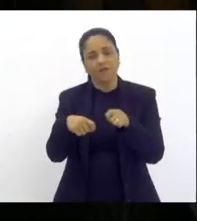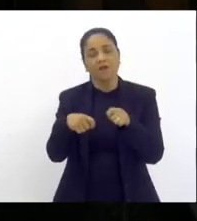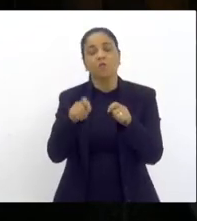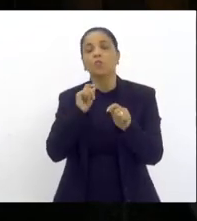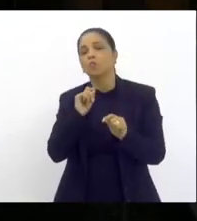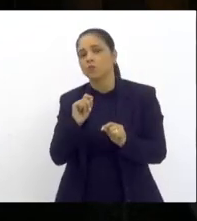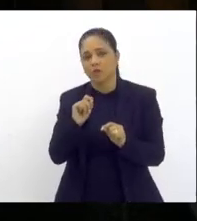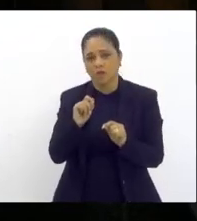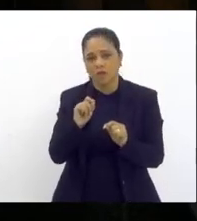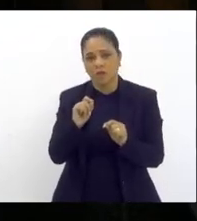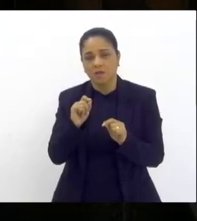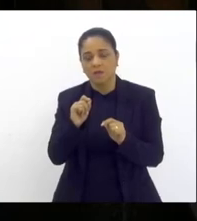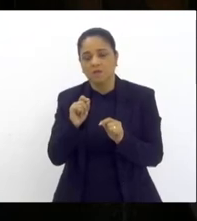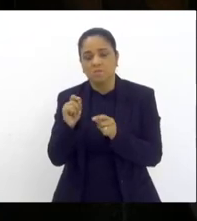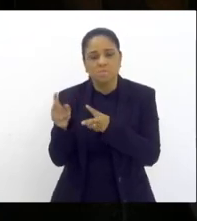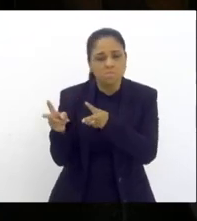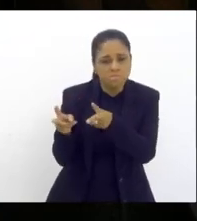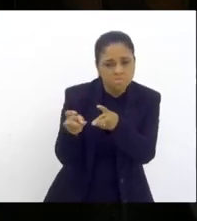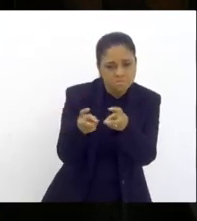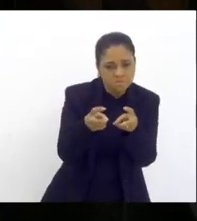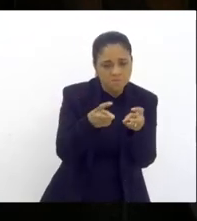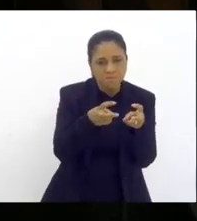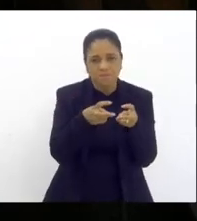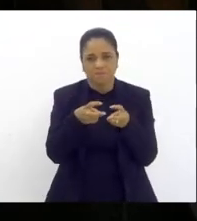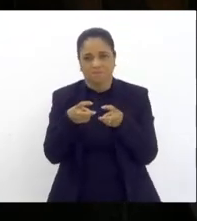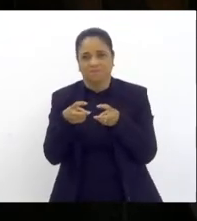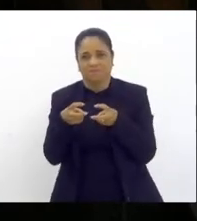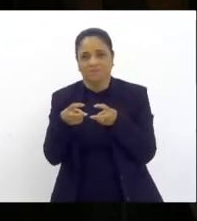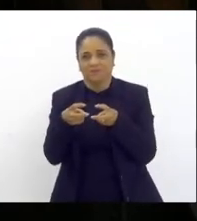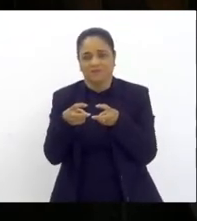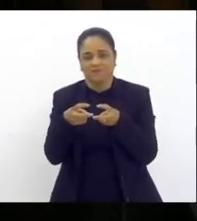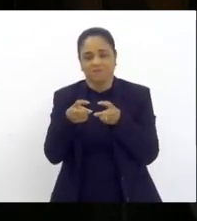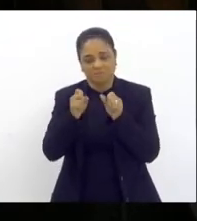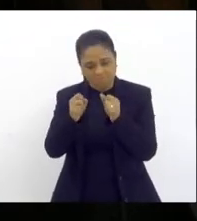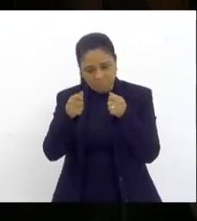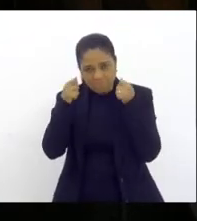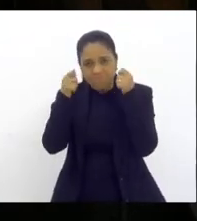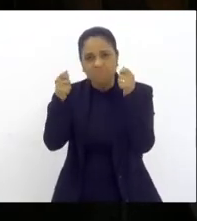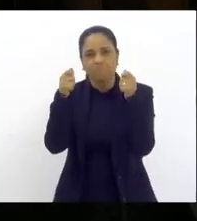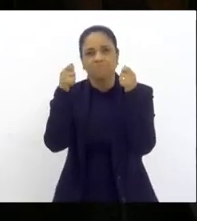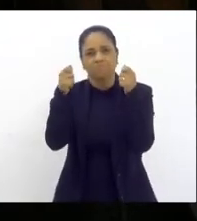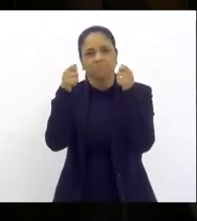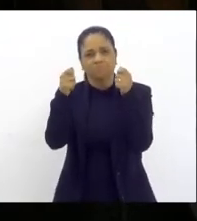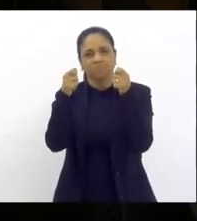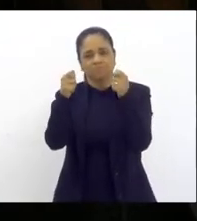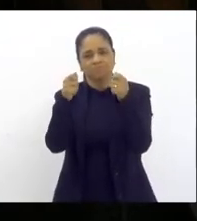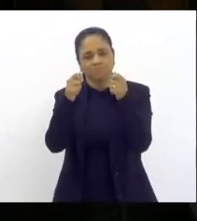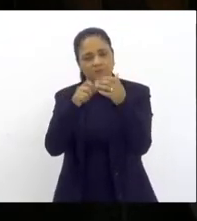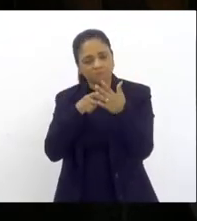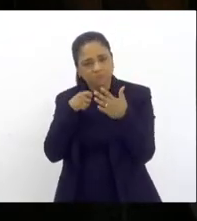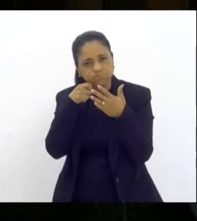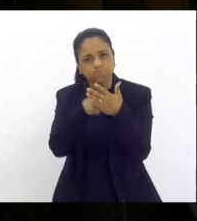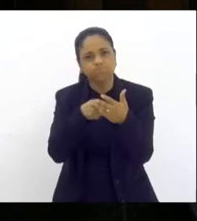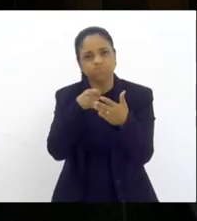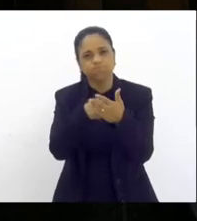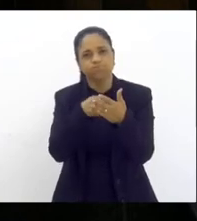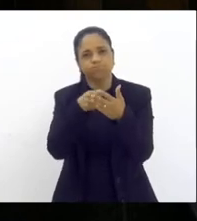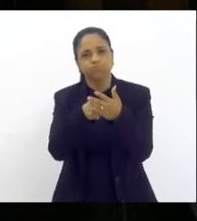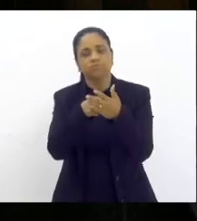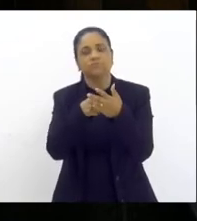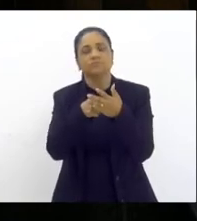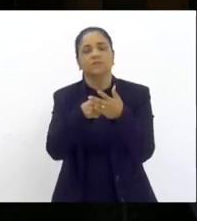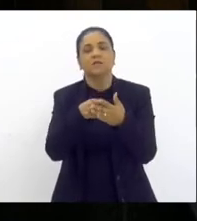de identificar, de dar mais ainda voz e vez às pessoas com um transtorno